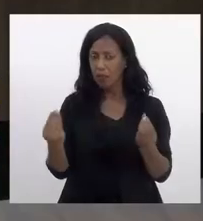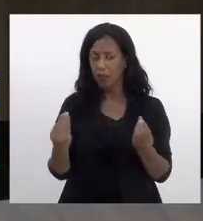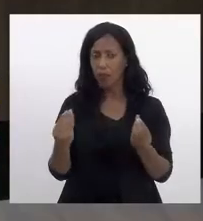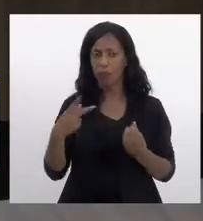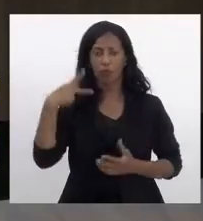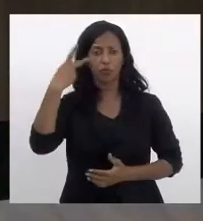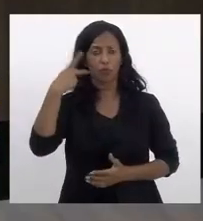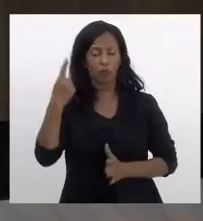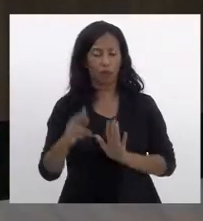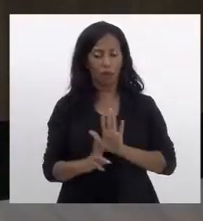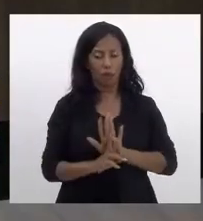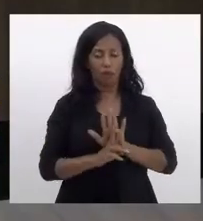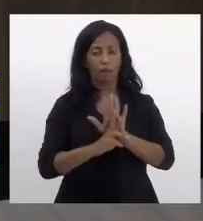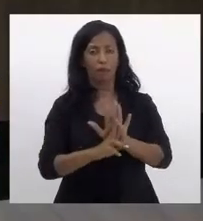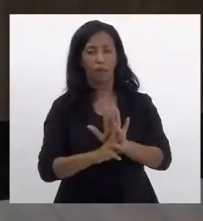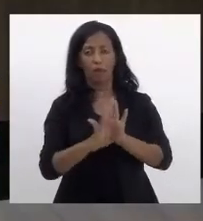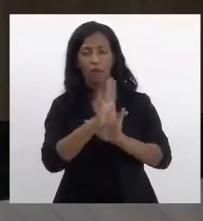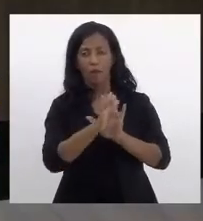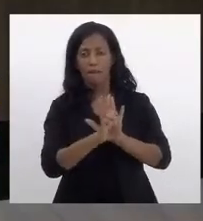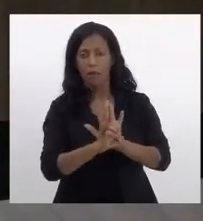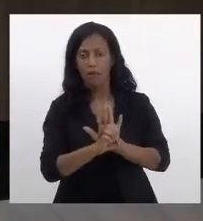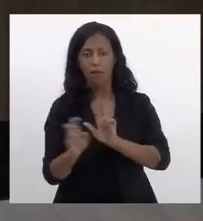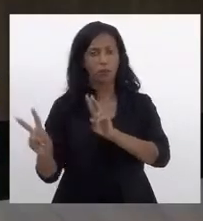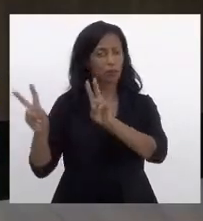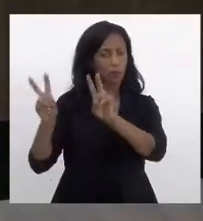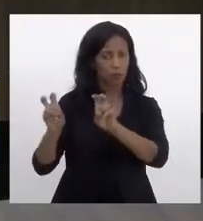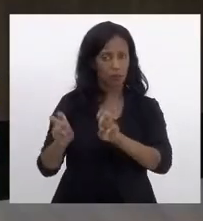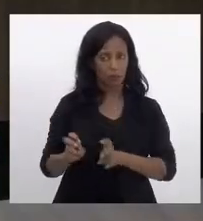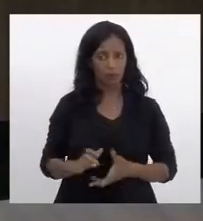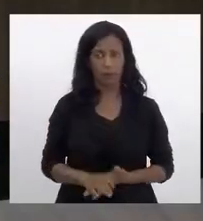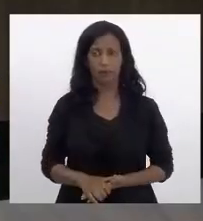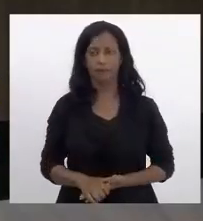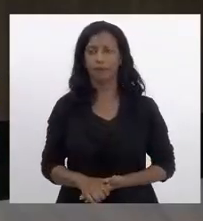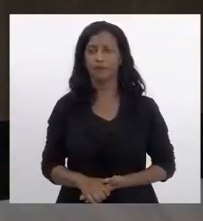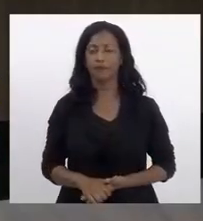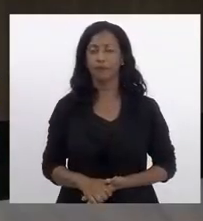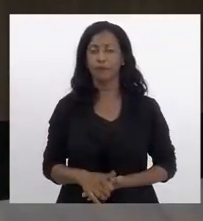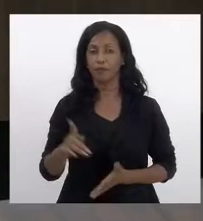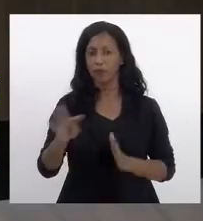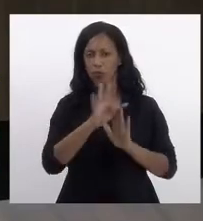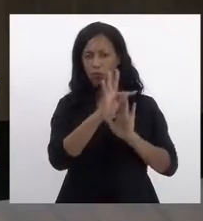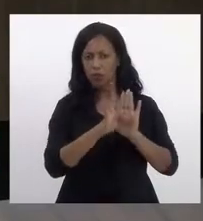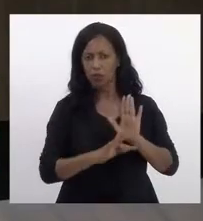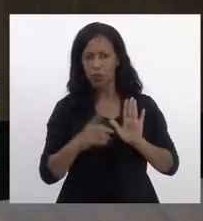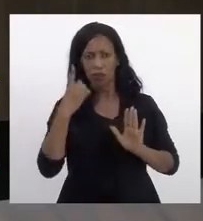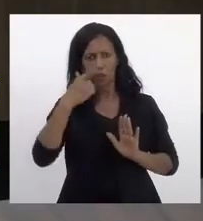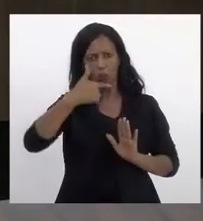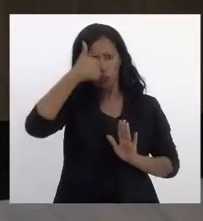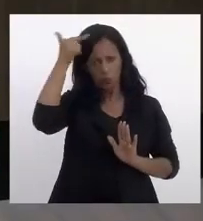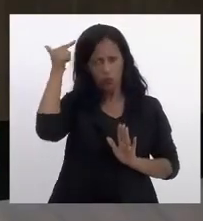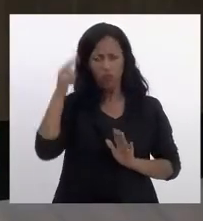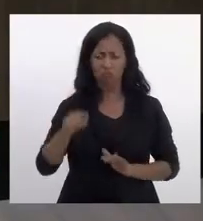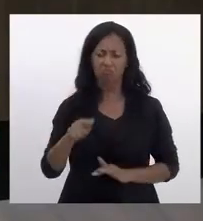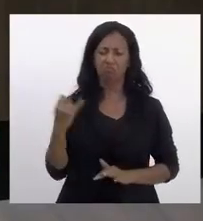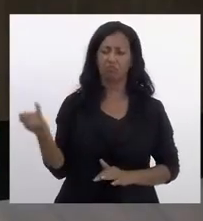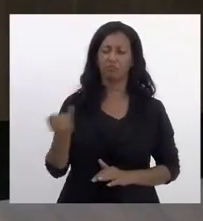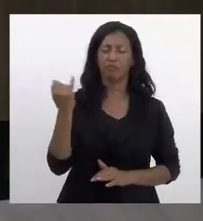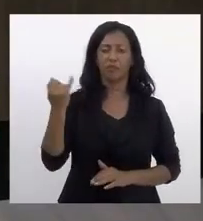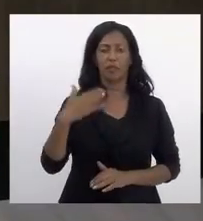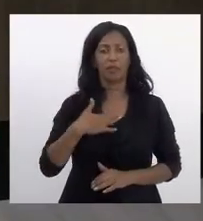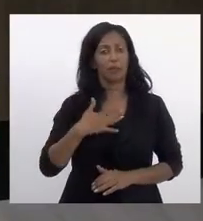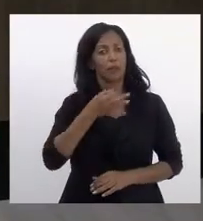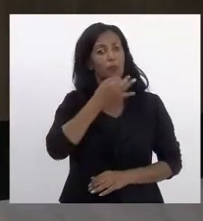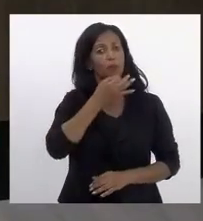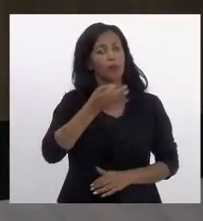apresentaram emendas sobre esse tema. E o texto do deputado Luiz Paulo é robusto e, na minha